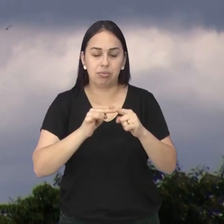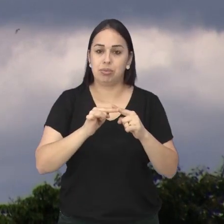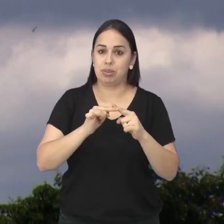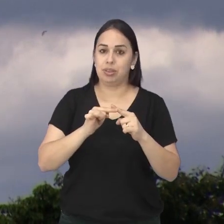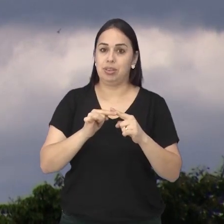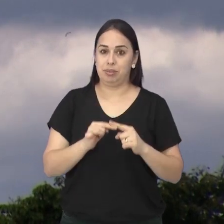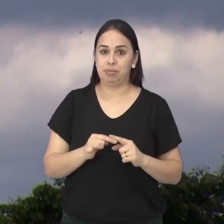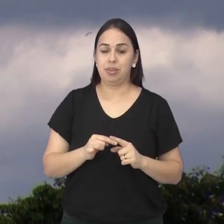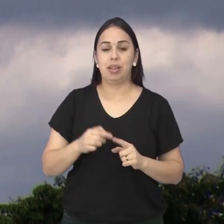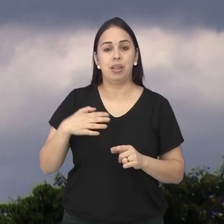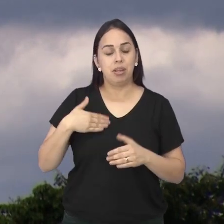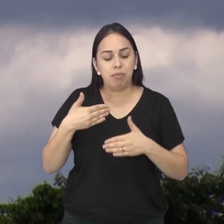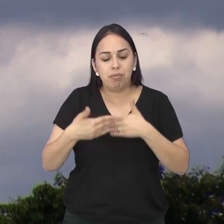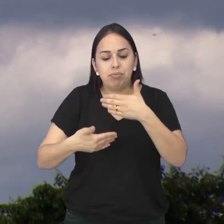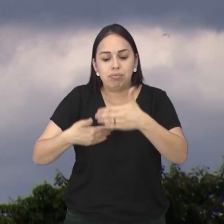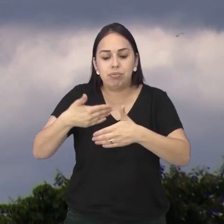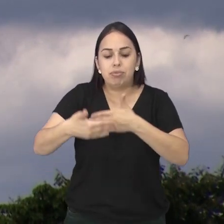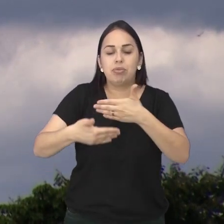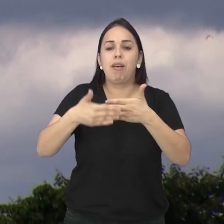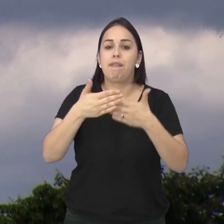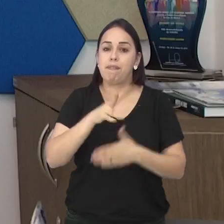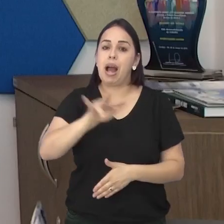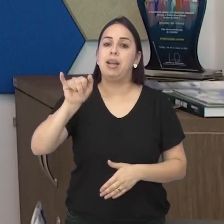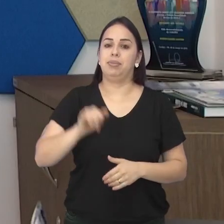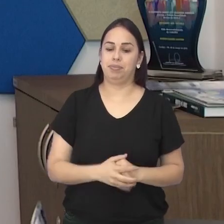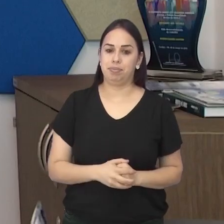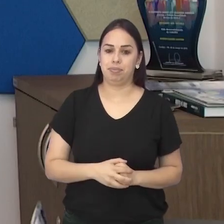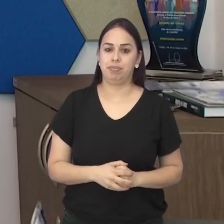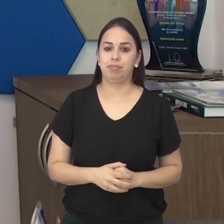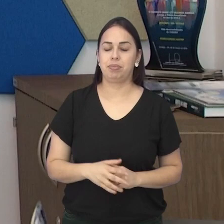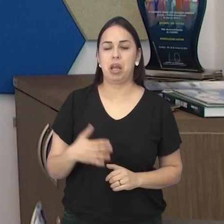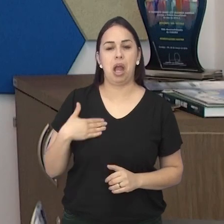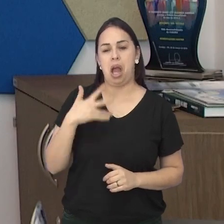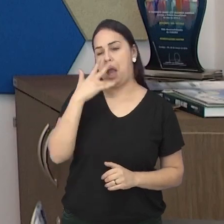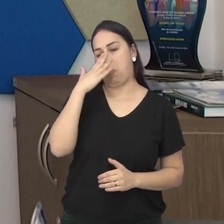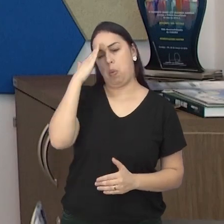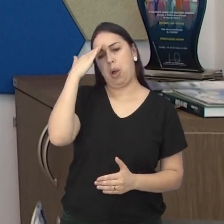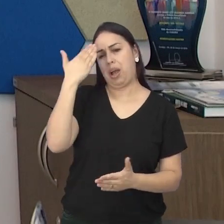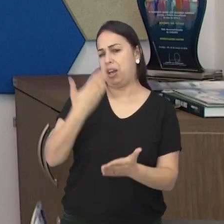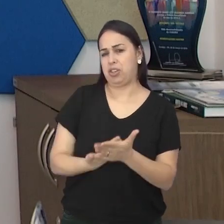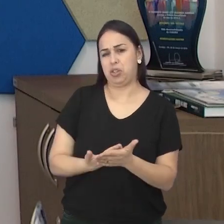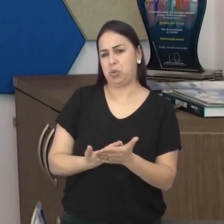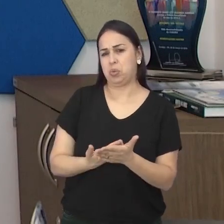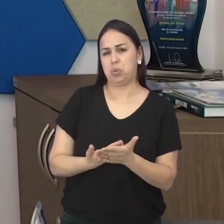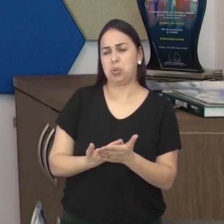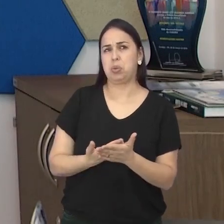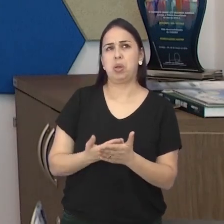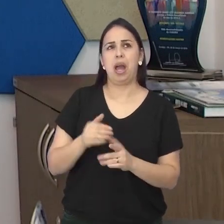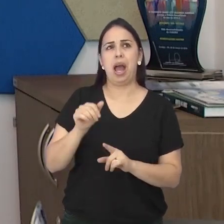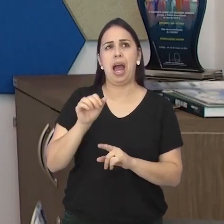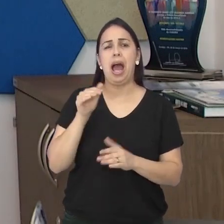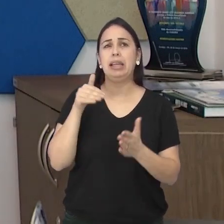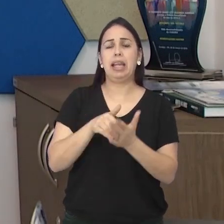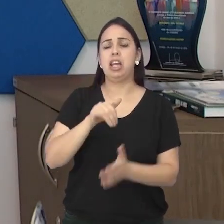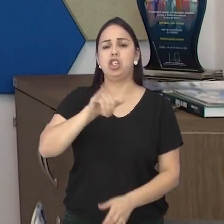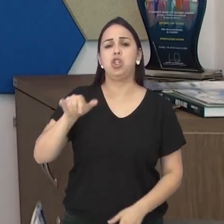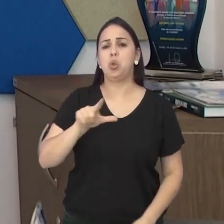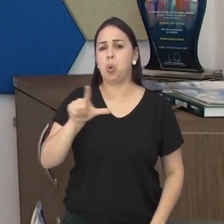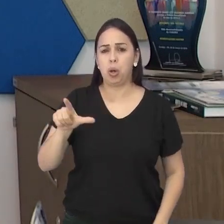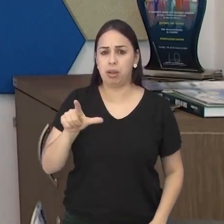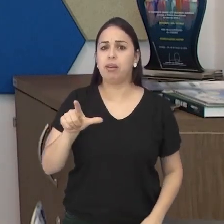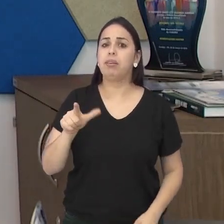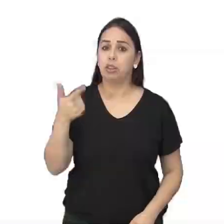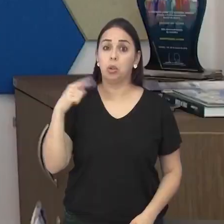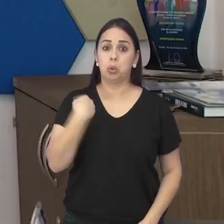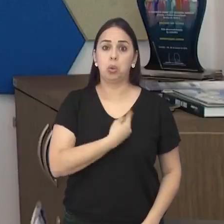deve começar a funcionar de forma gradativa. Mas eu acredito que, no máximo, até junho, julho desse